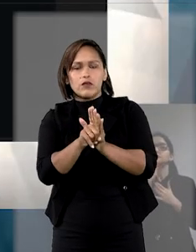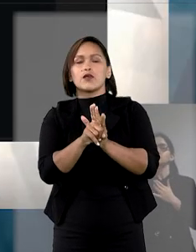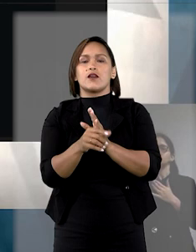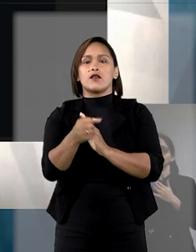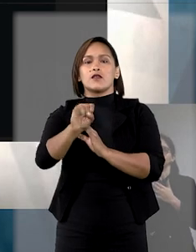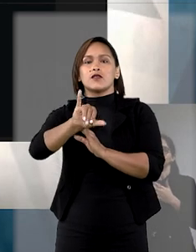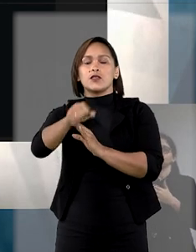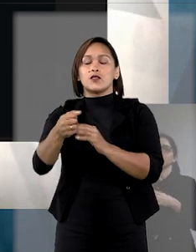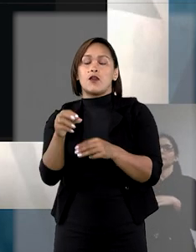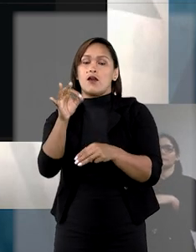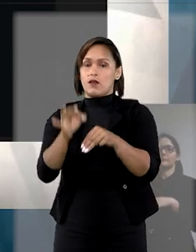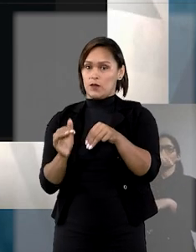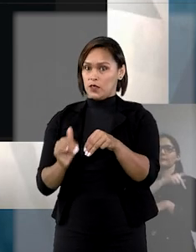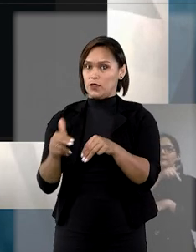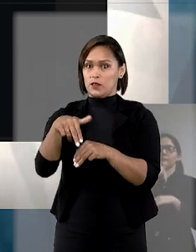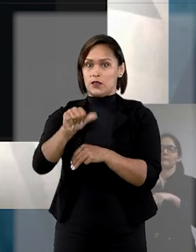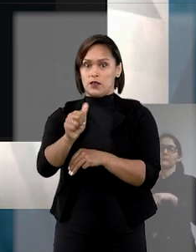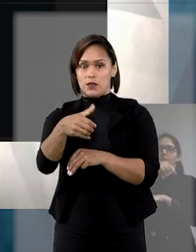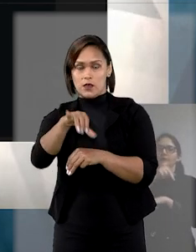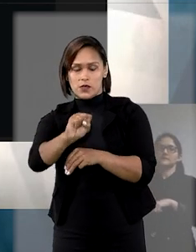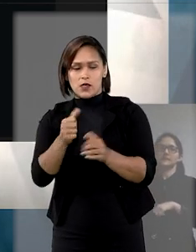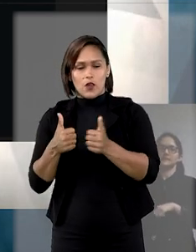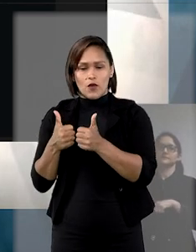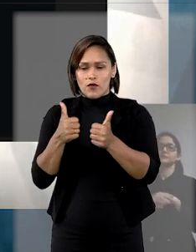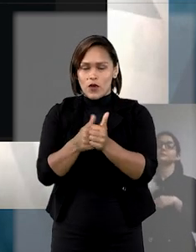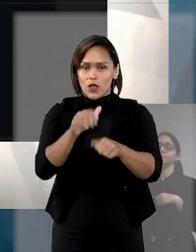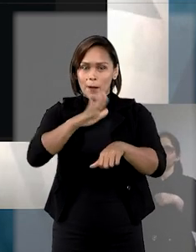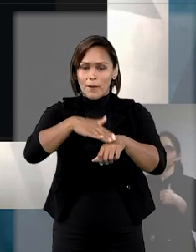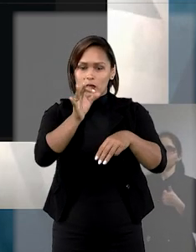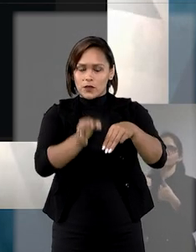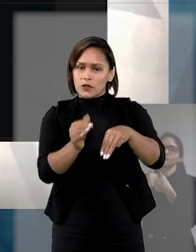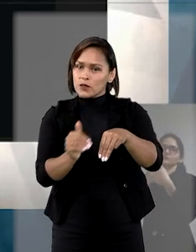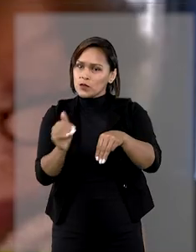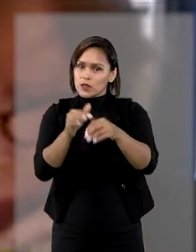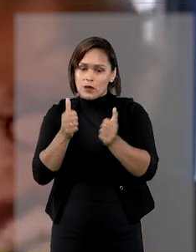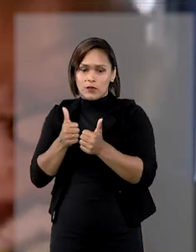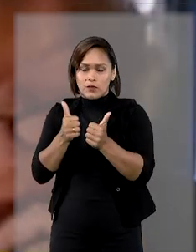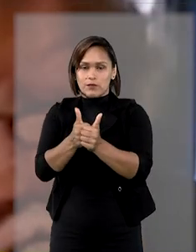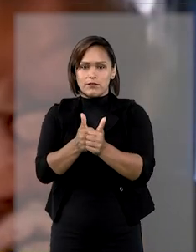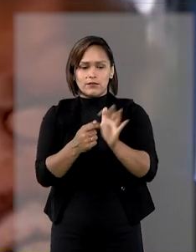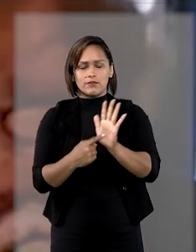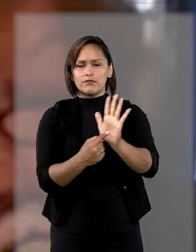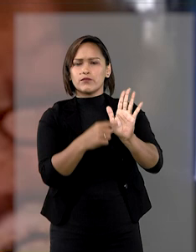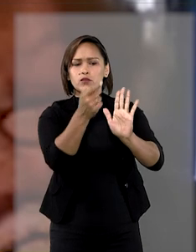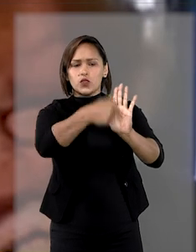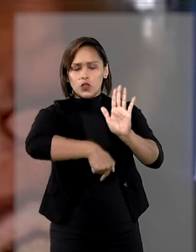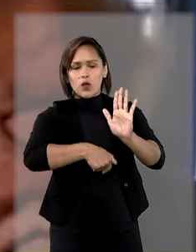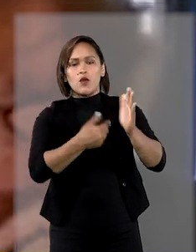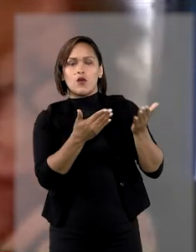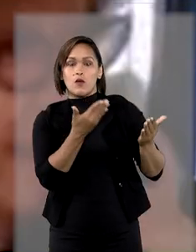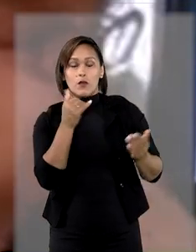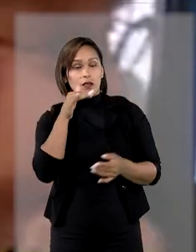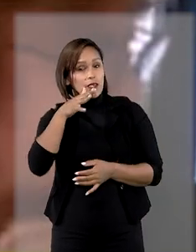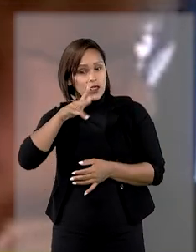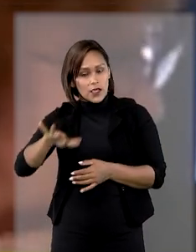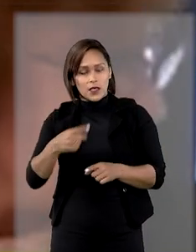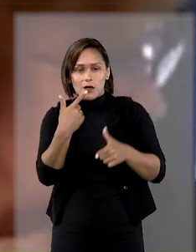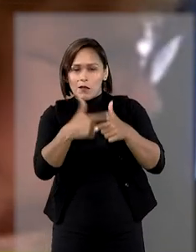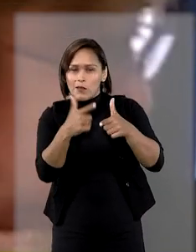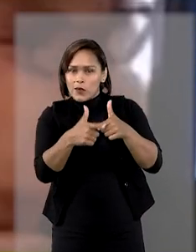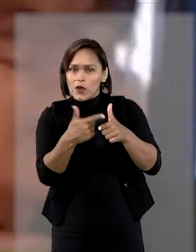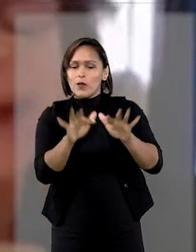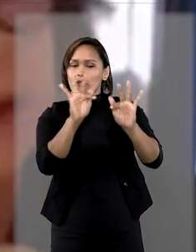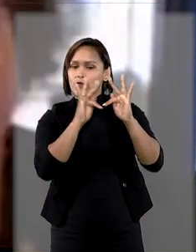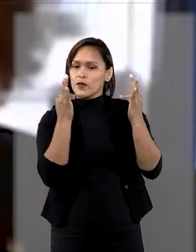STJ, a ministra Nancy Andrighi, no voto que foi seguido pela maioria da turma, apontou que o contexto de uma criança com problemas